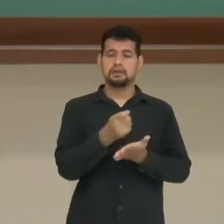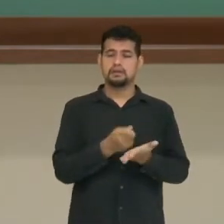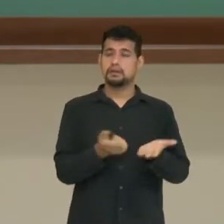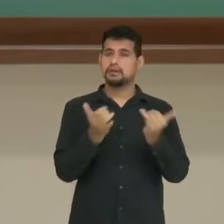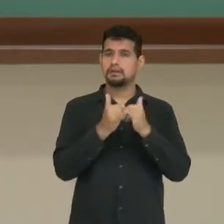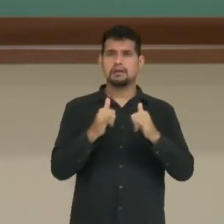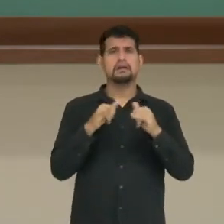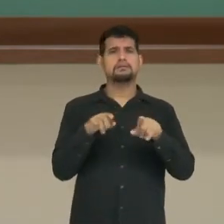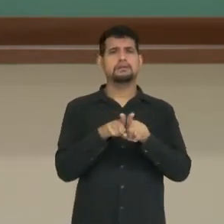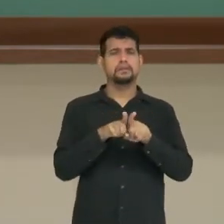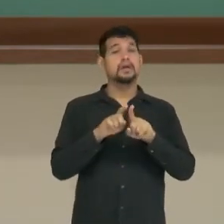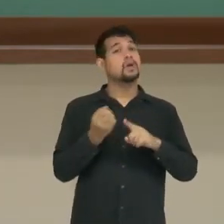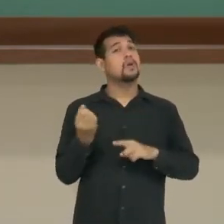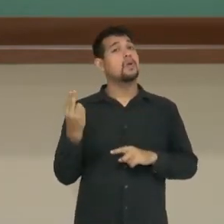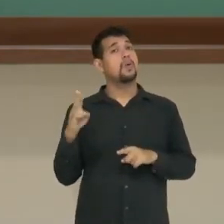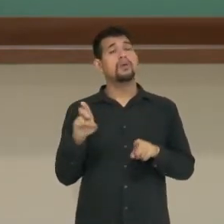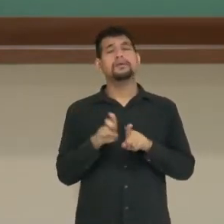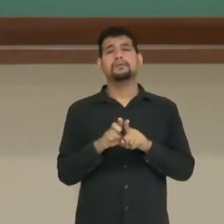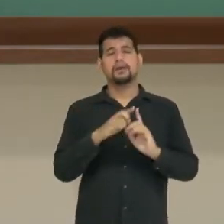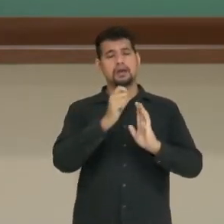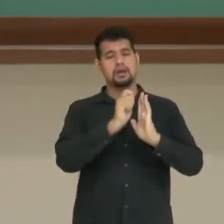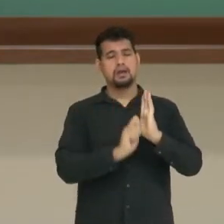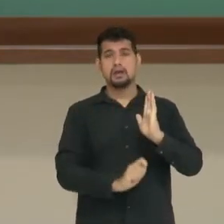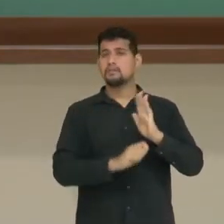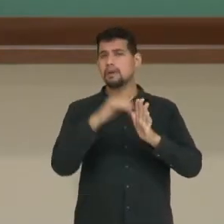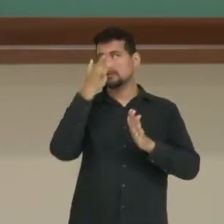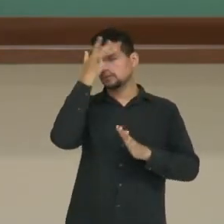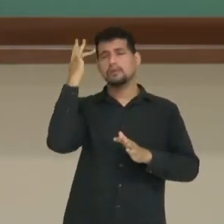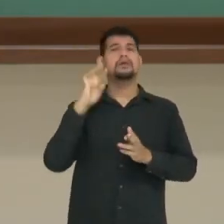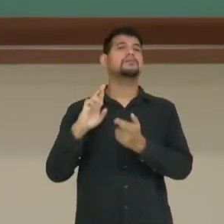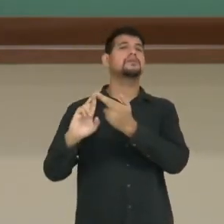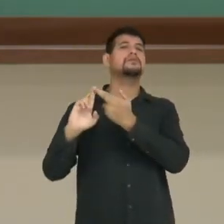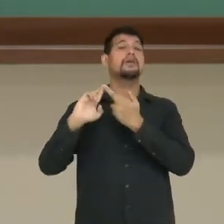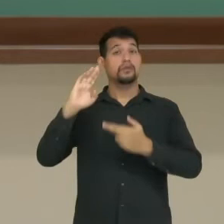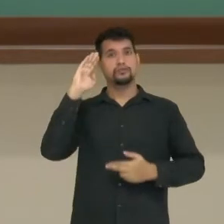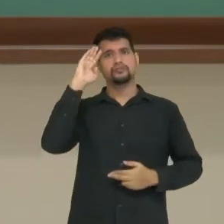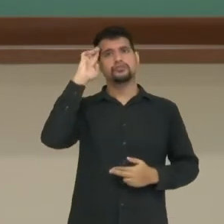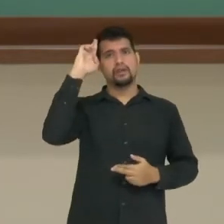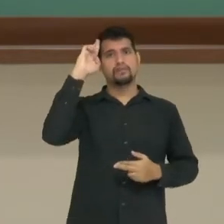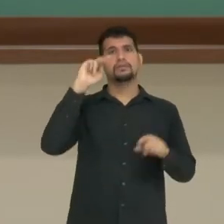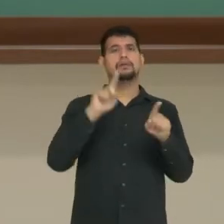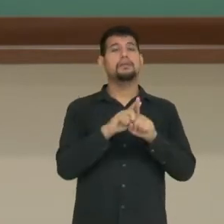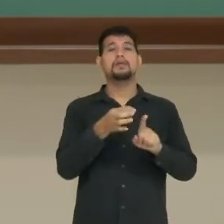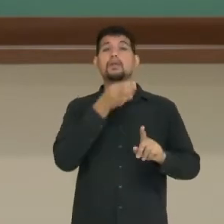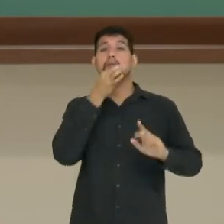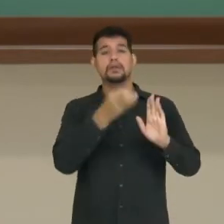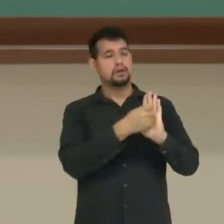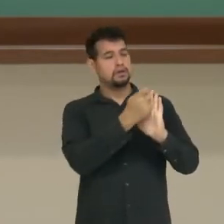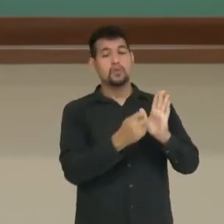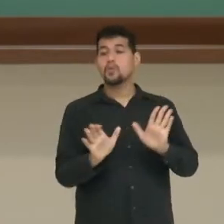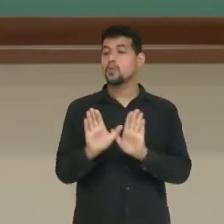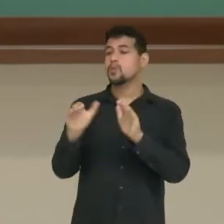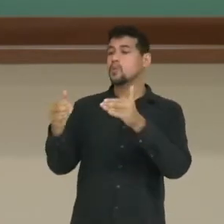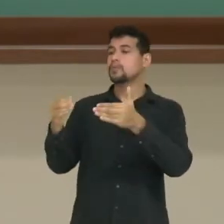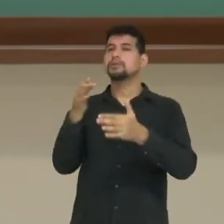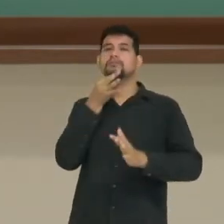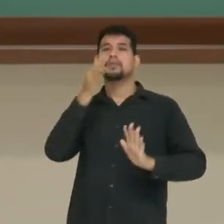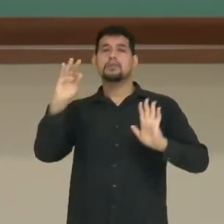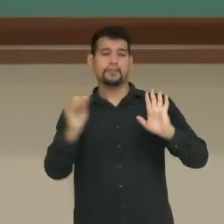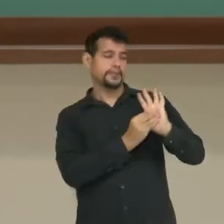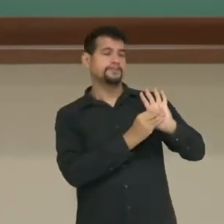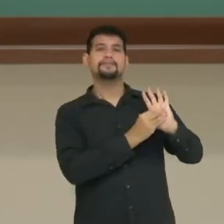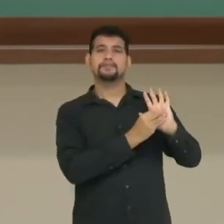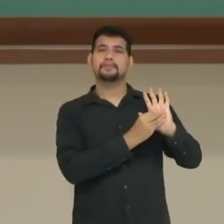de comunicação ou o redator-chefe, o editor-chefe. Então, ele expressa uma opinião de um grupo.